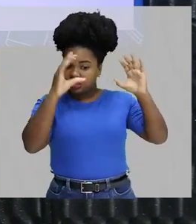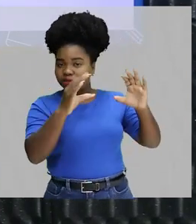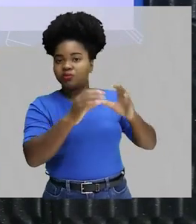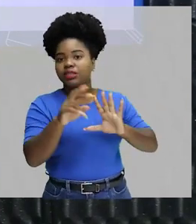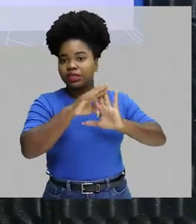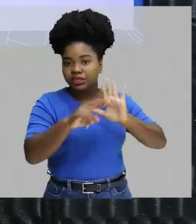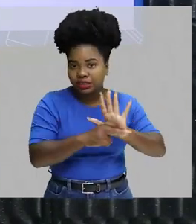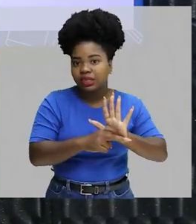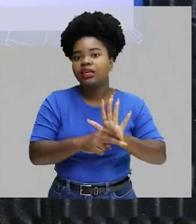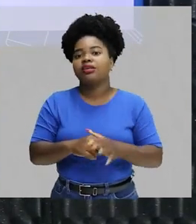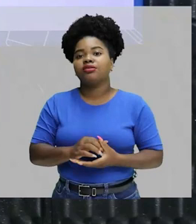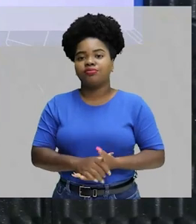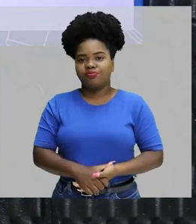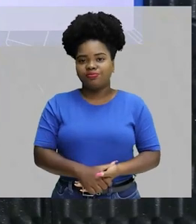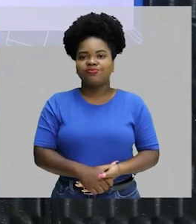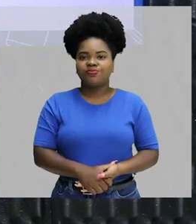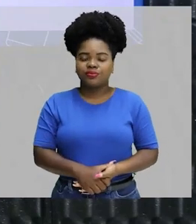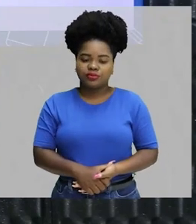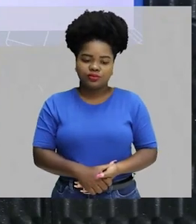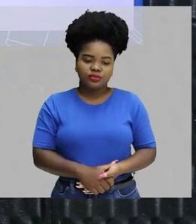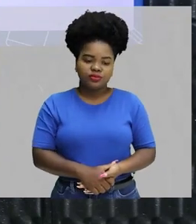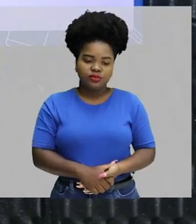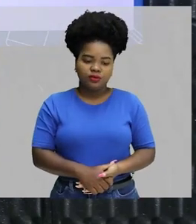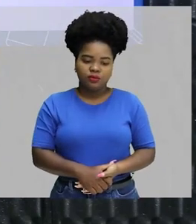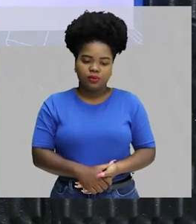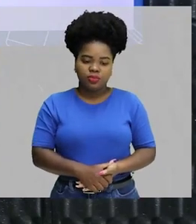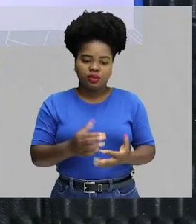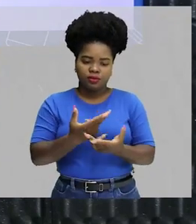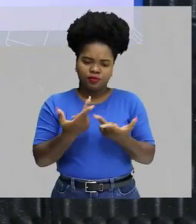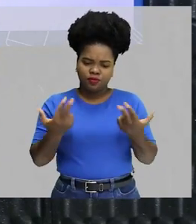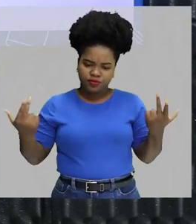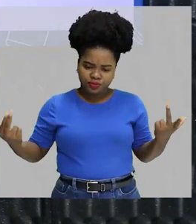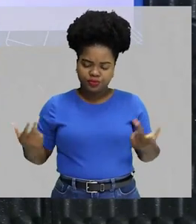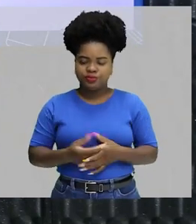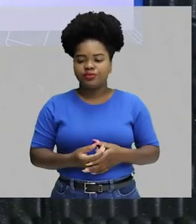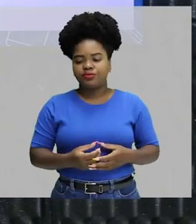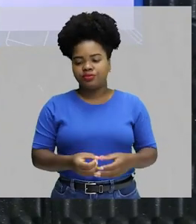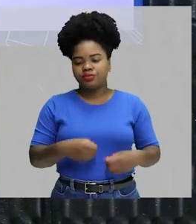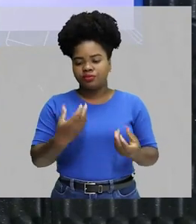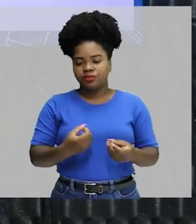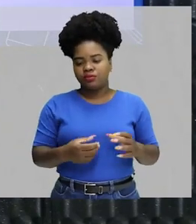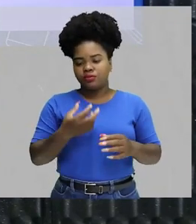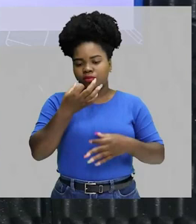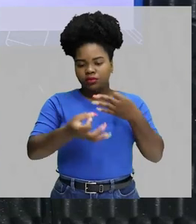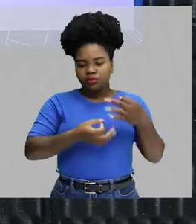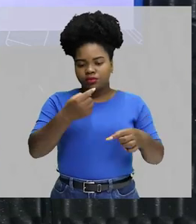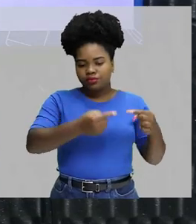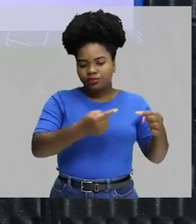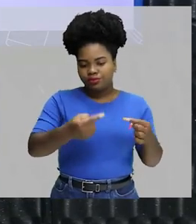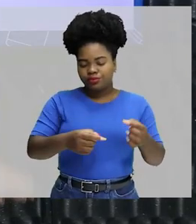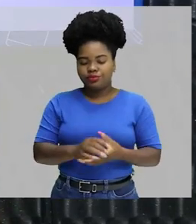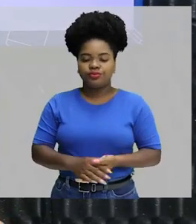tiver uma punição sei lá eventos realizados no fim de semana Enfim tudo isso aqui gera em nós opinião e argumentos